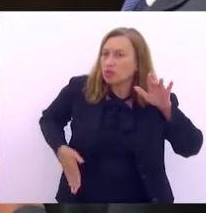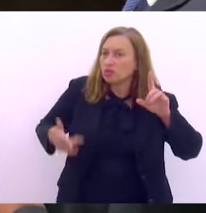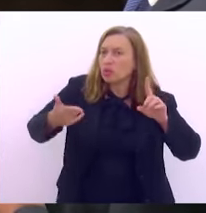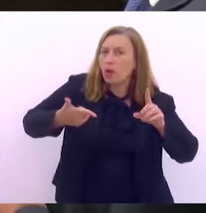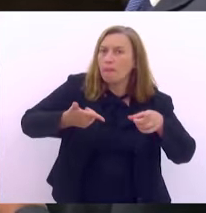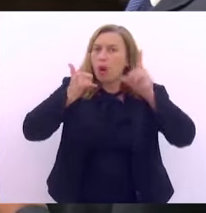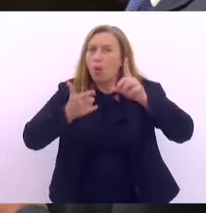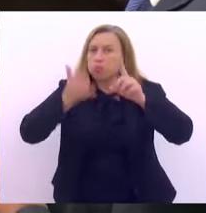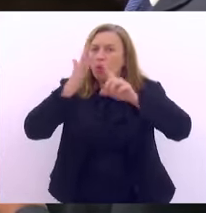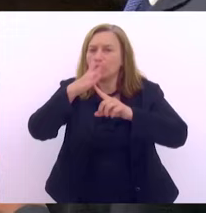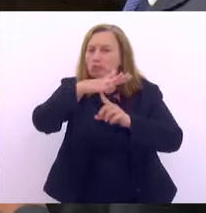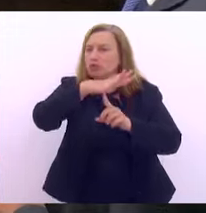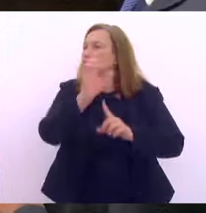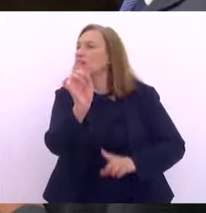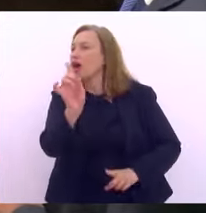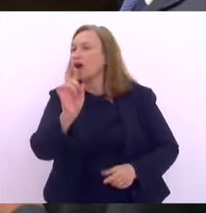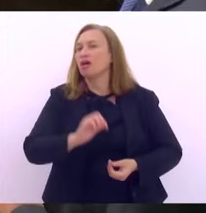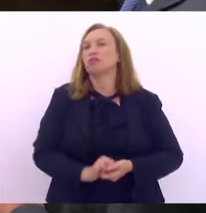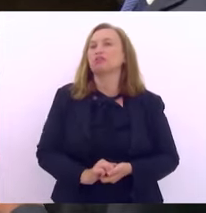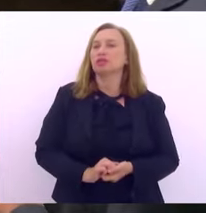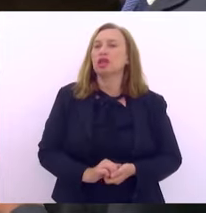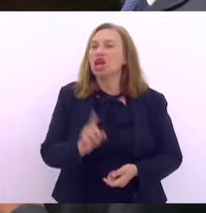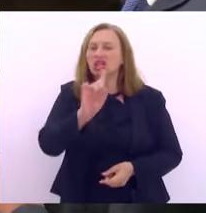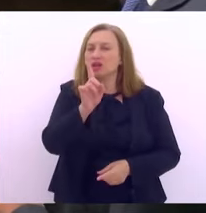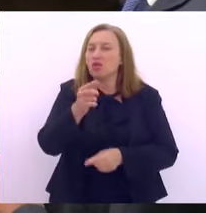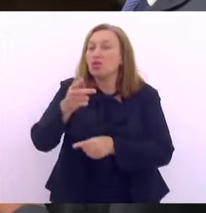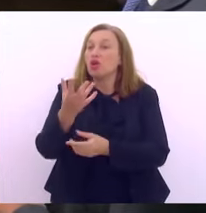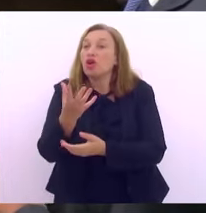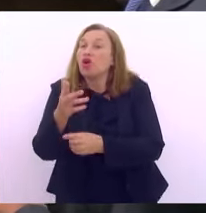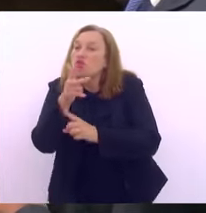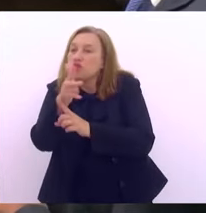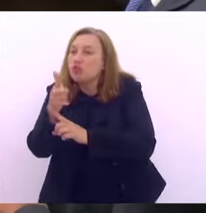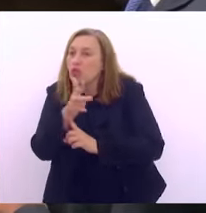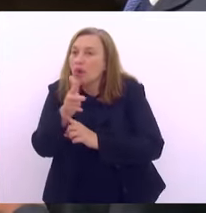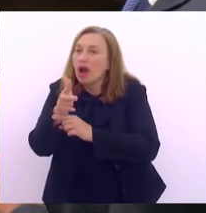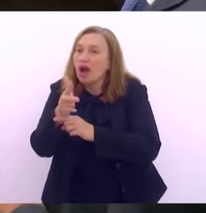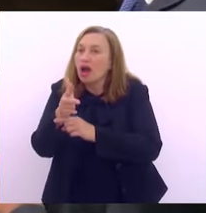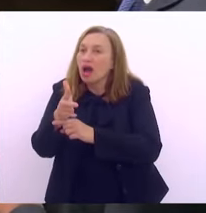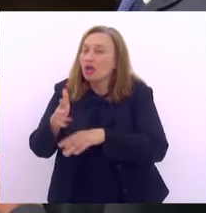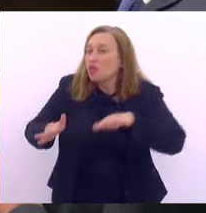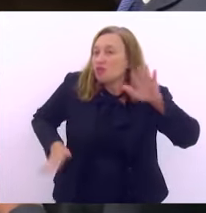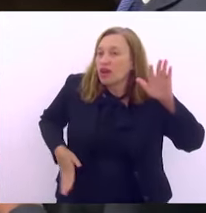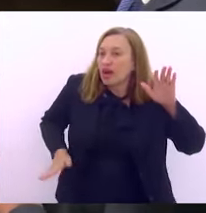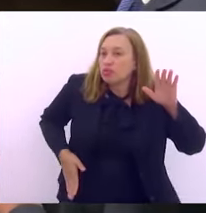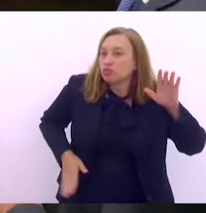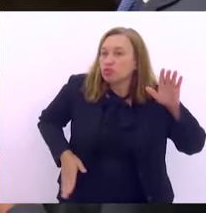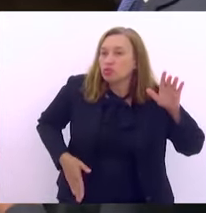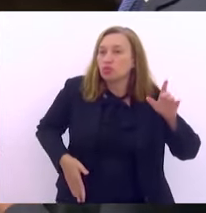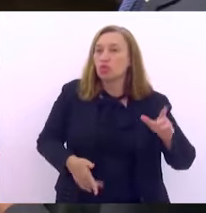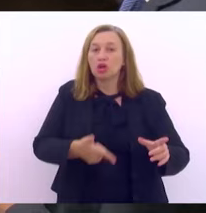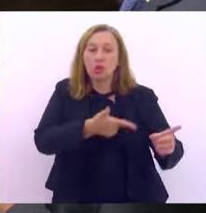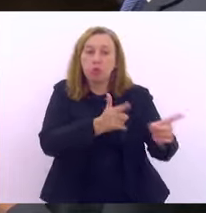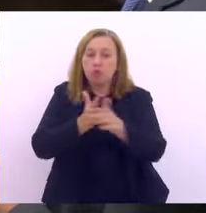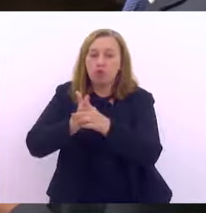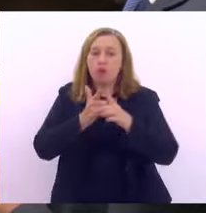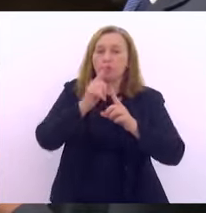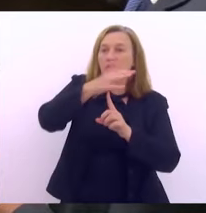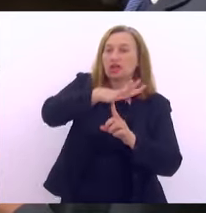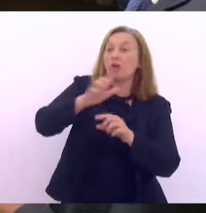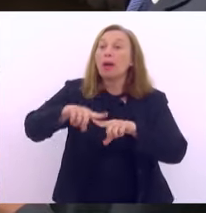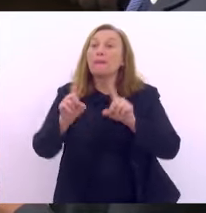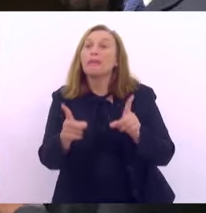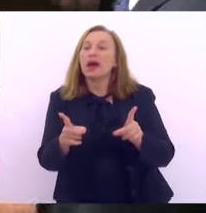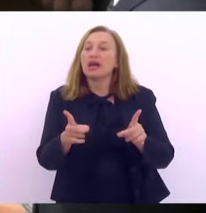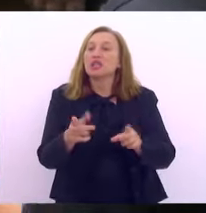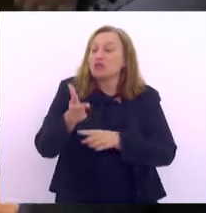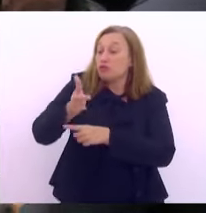helicóptero da Polícia Civil. Eles não filmaram o vagabundo que deu tiro no helicóptero da PM. Mas filmaram a